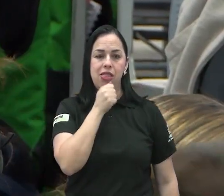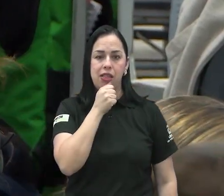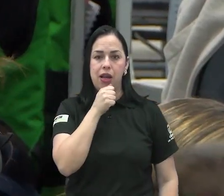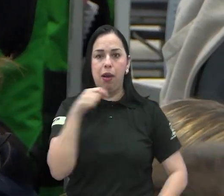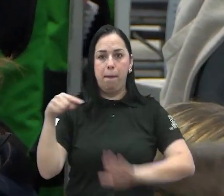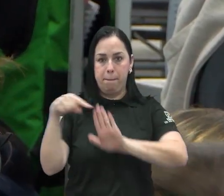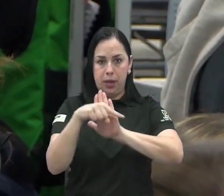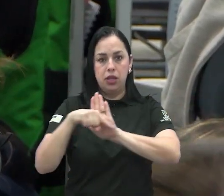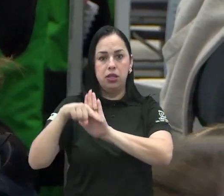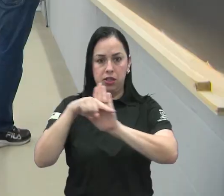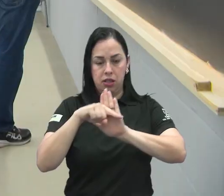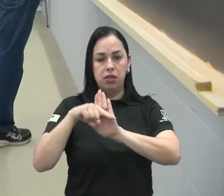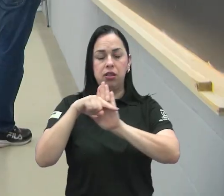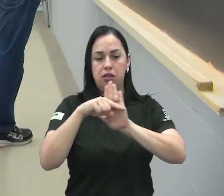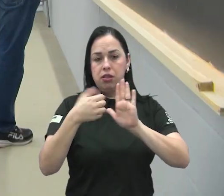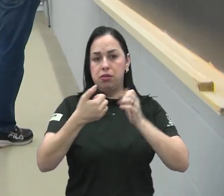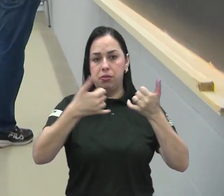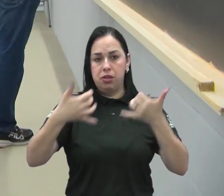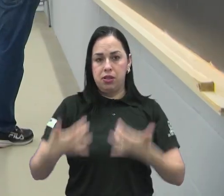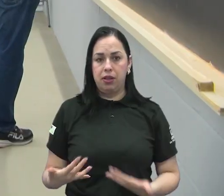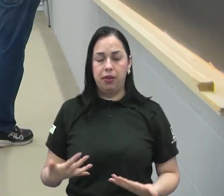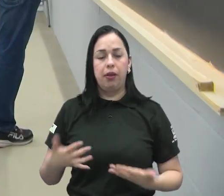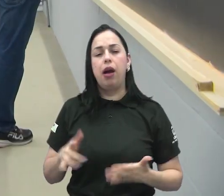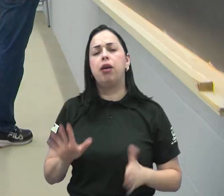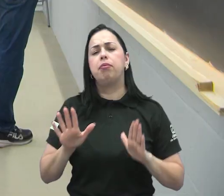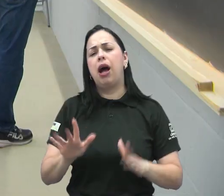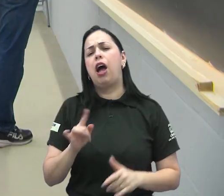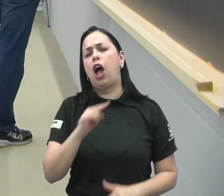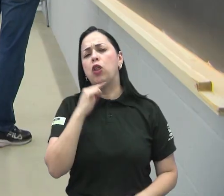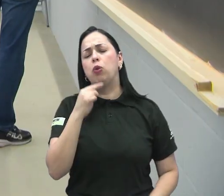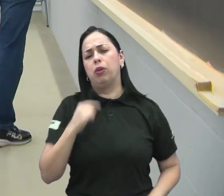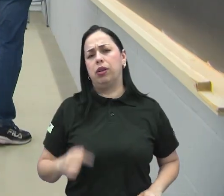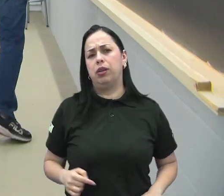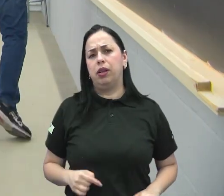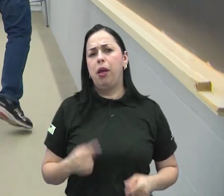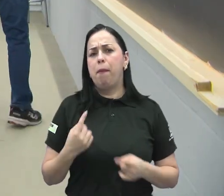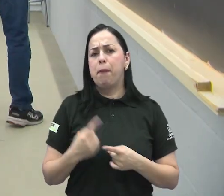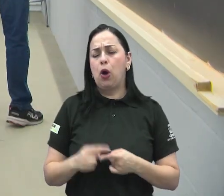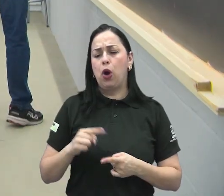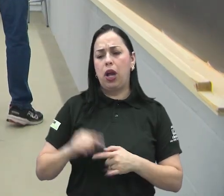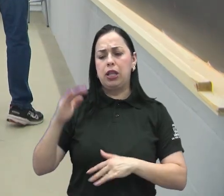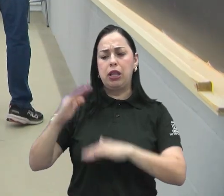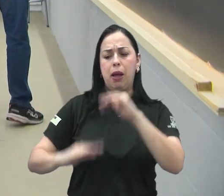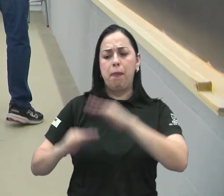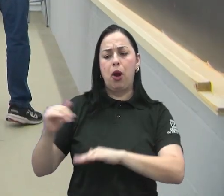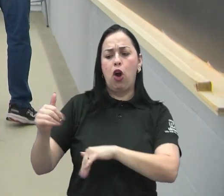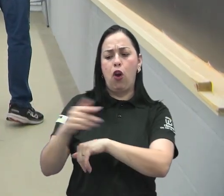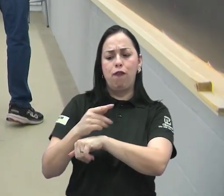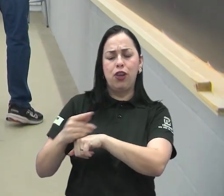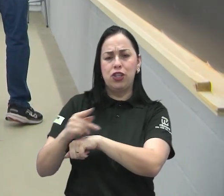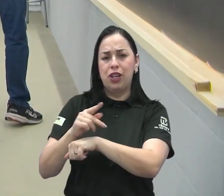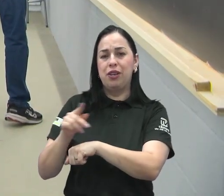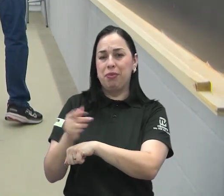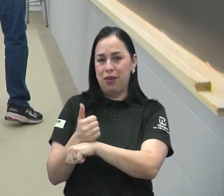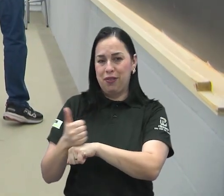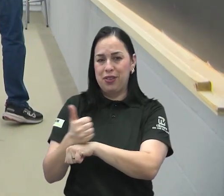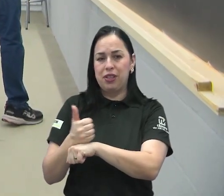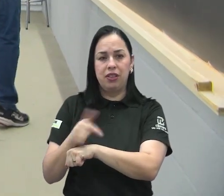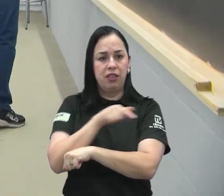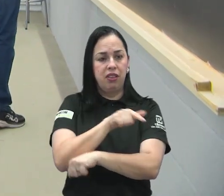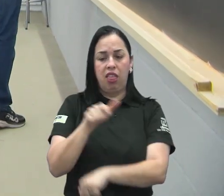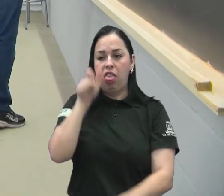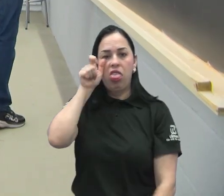graduação, segundo o Censo da Educação Superior. A pergunta é: por que a carreira que forma todas as